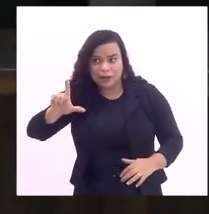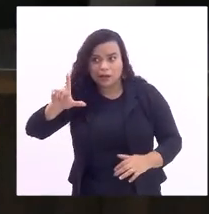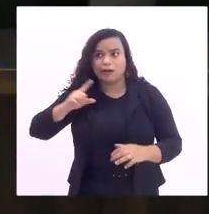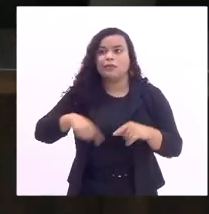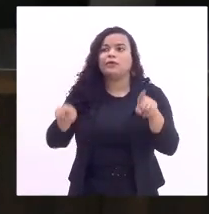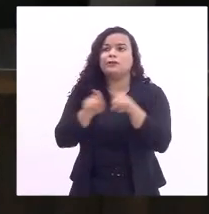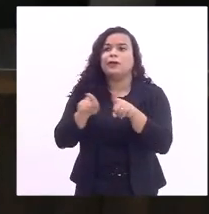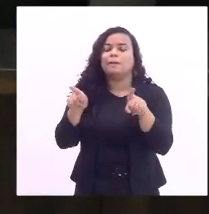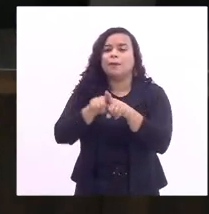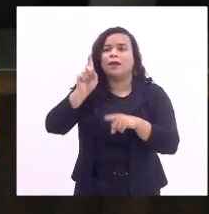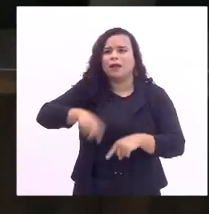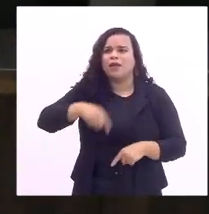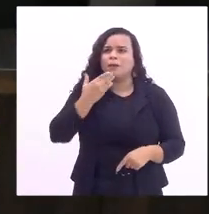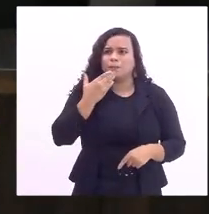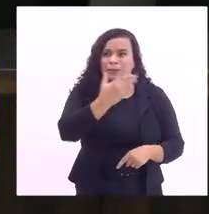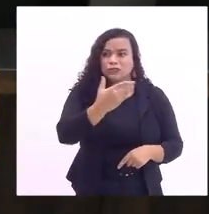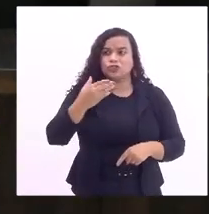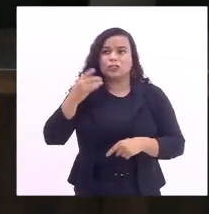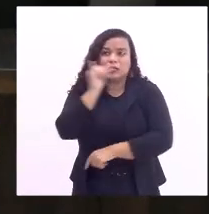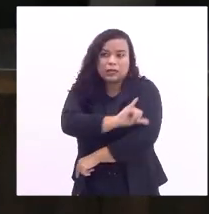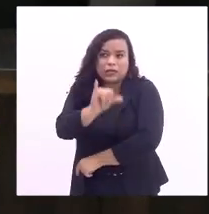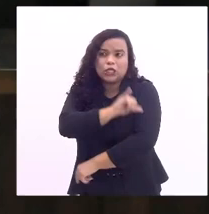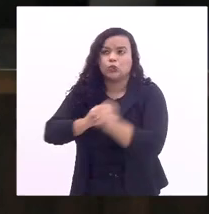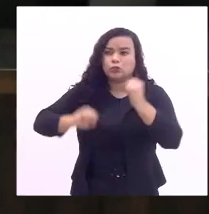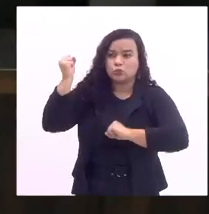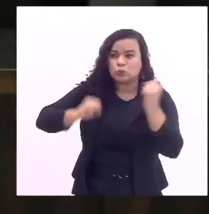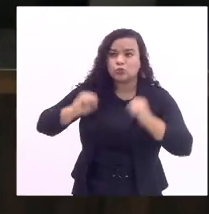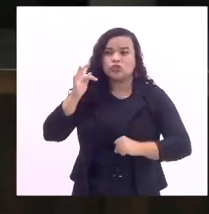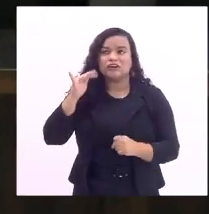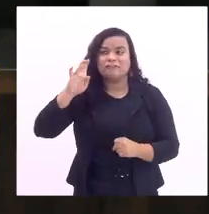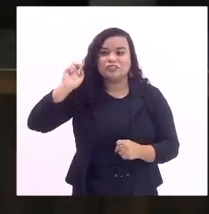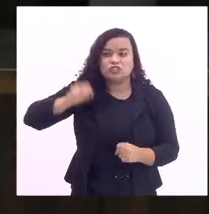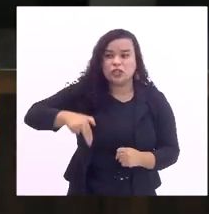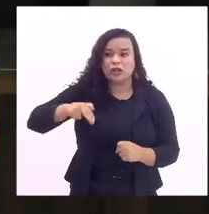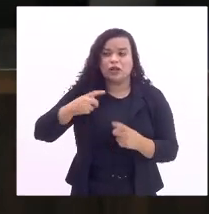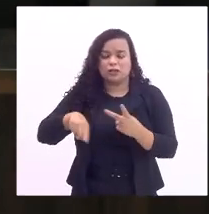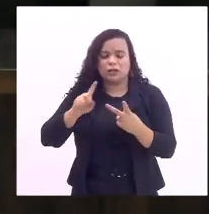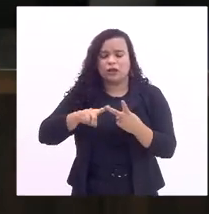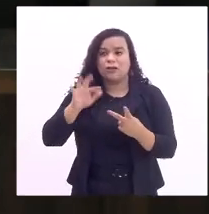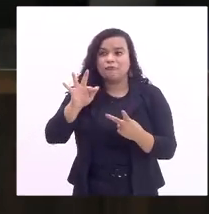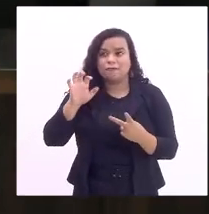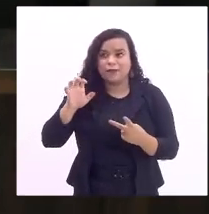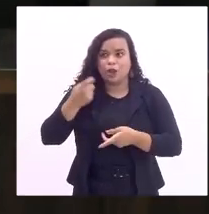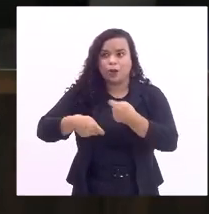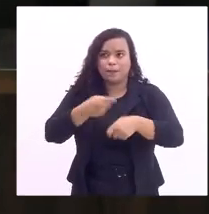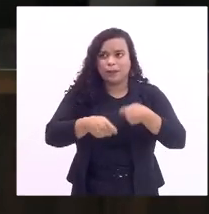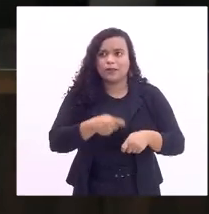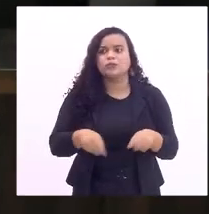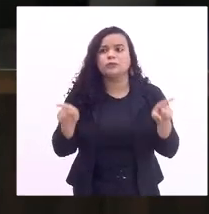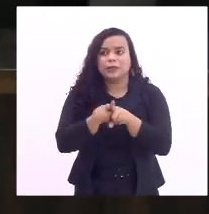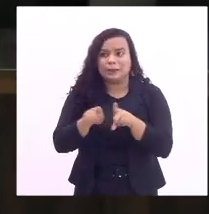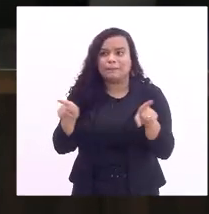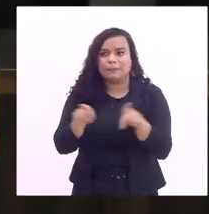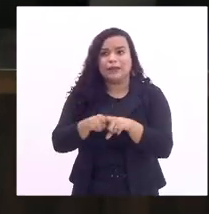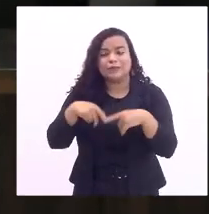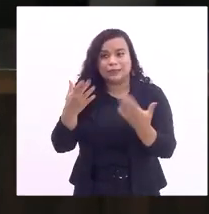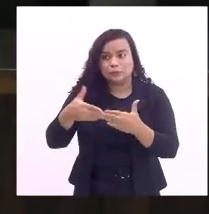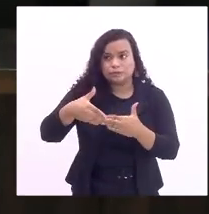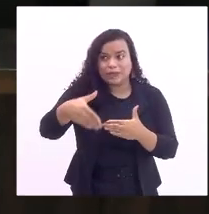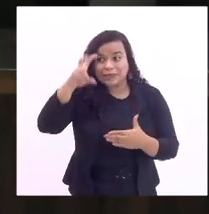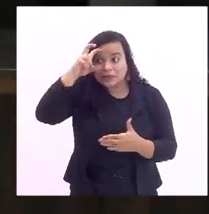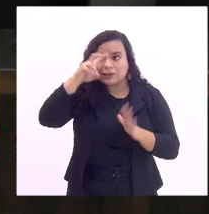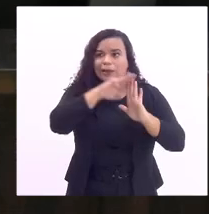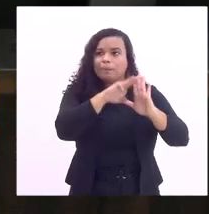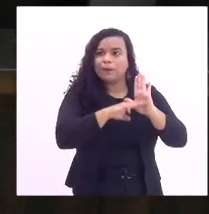grande da Rio Indústria, da Firjan e da Fecomércio. Então, vamos trazer a próxima quinta-feira para a